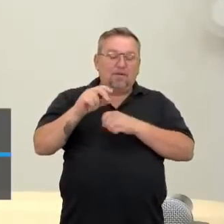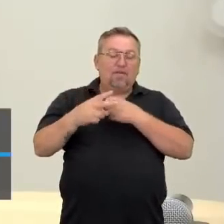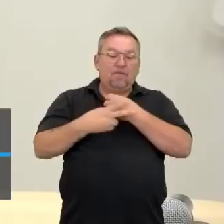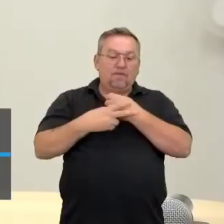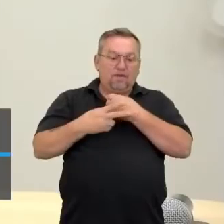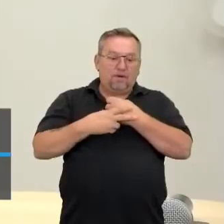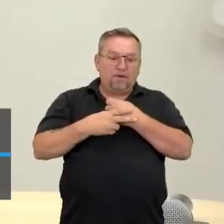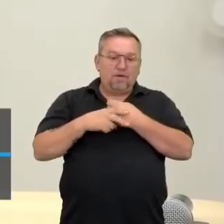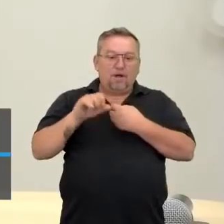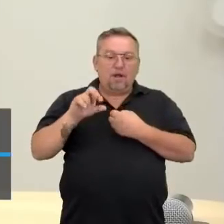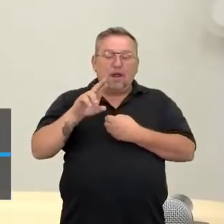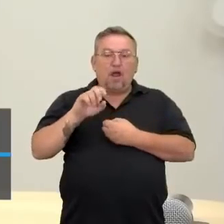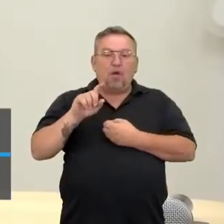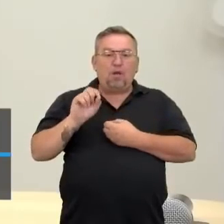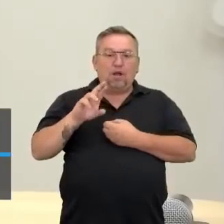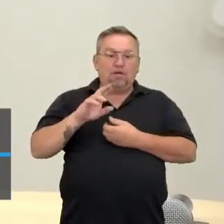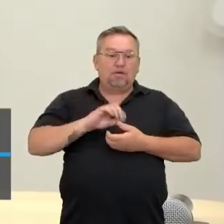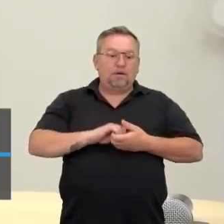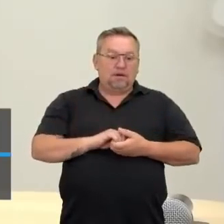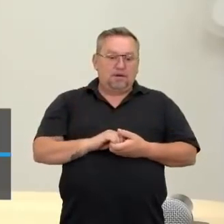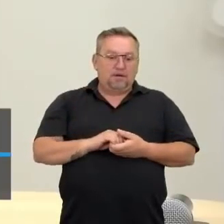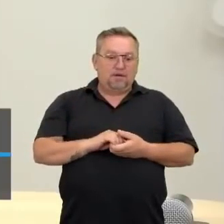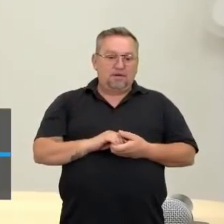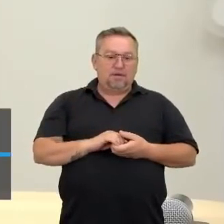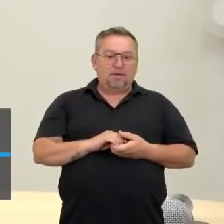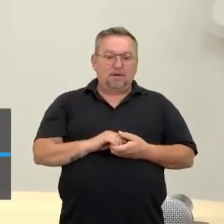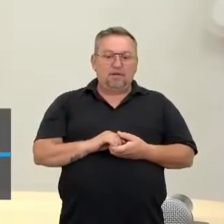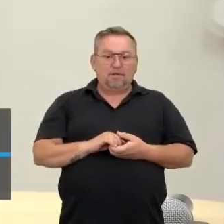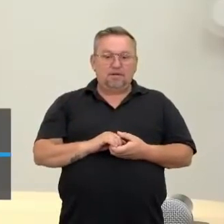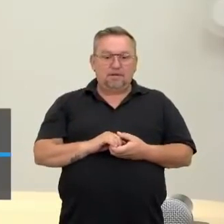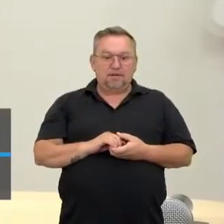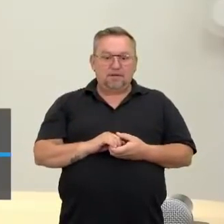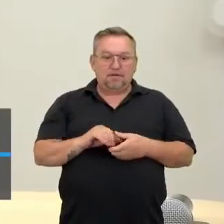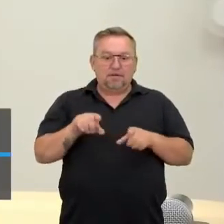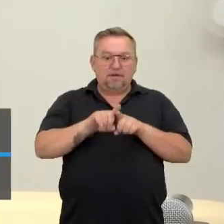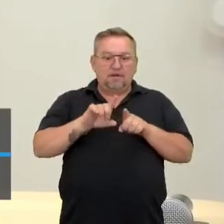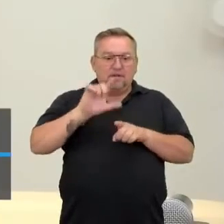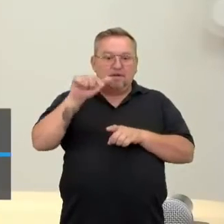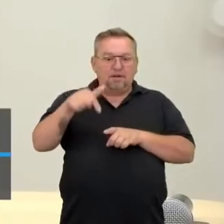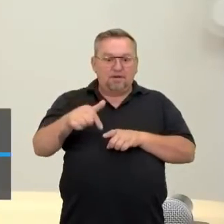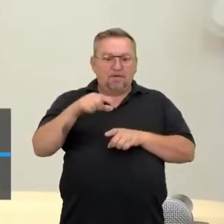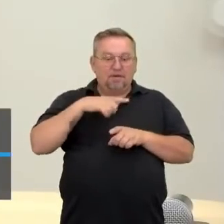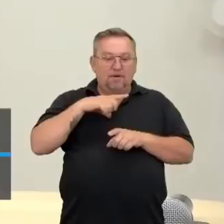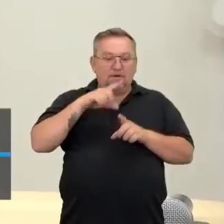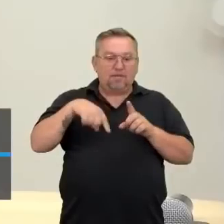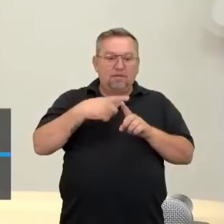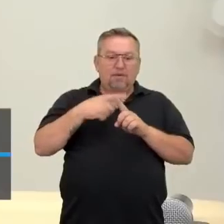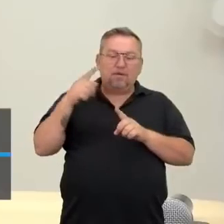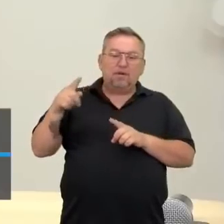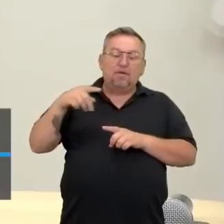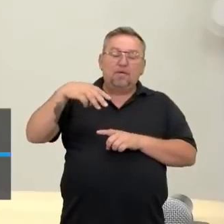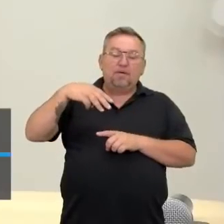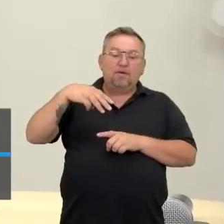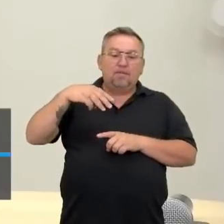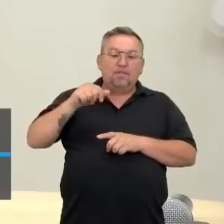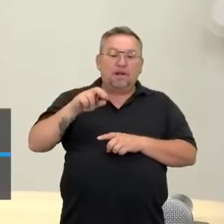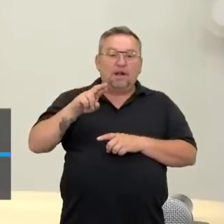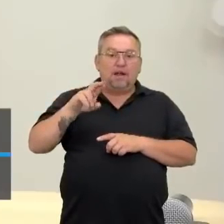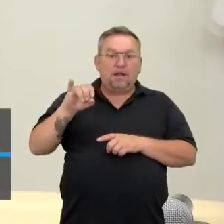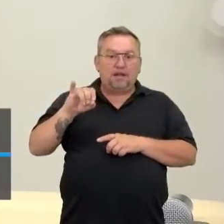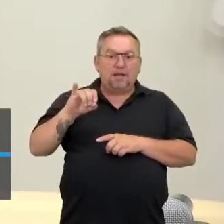regulares. Visited, arrived and stayed. E depois tem mais uma aqui da Pro Marine, que falou pra